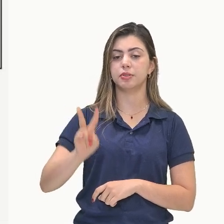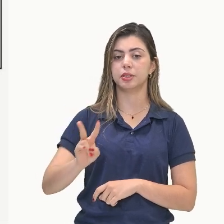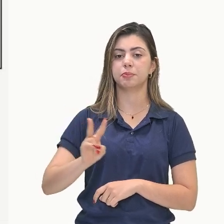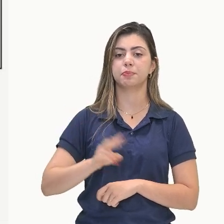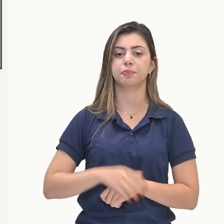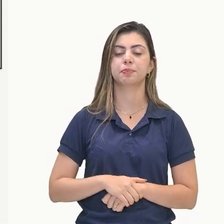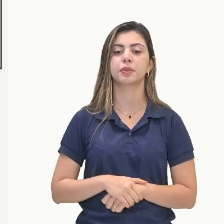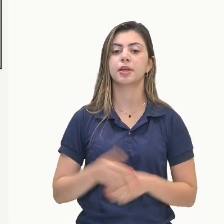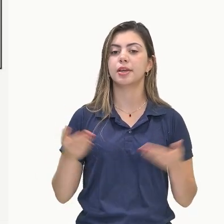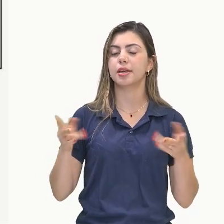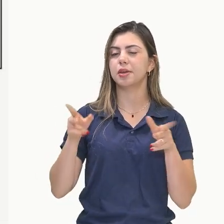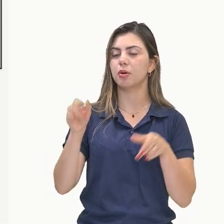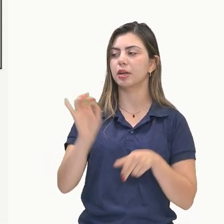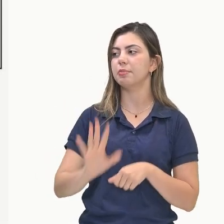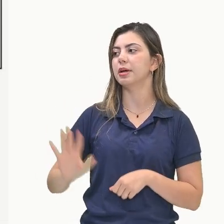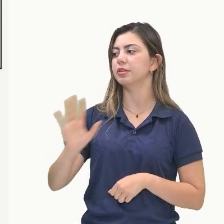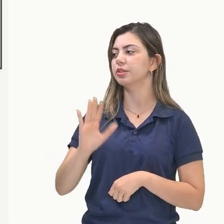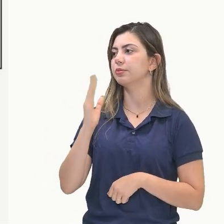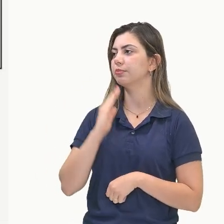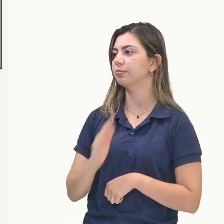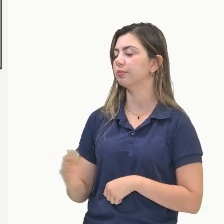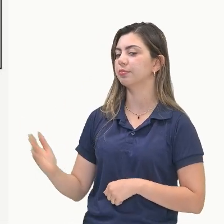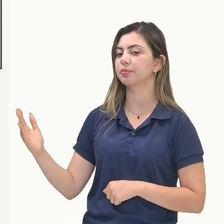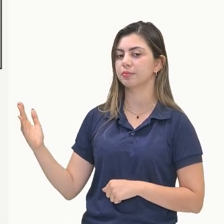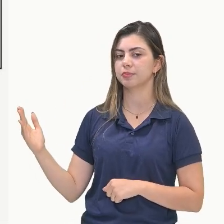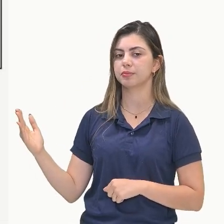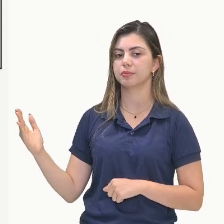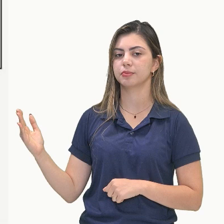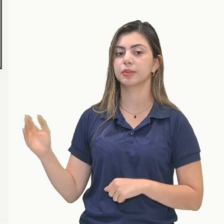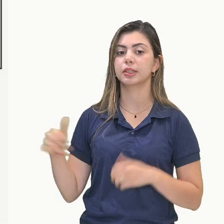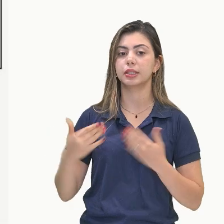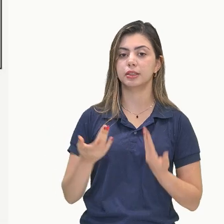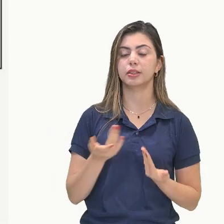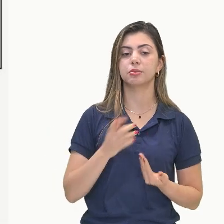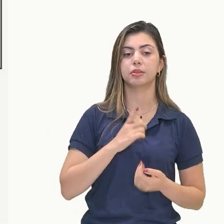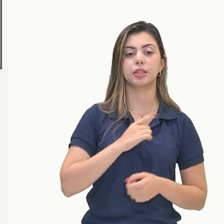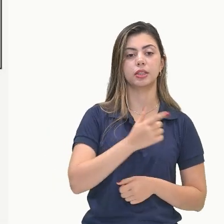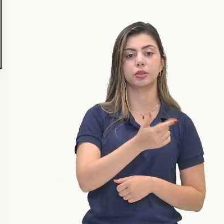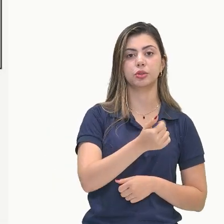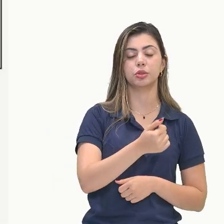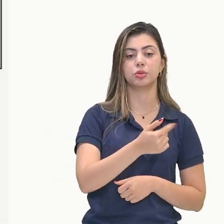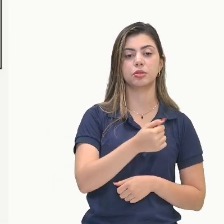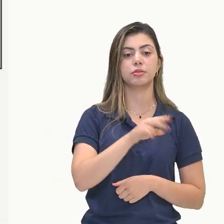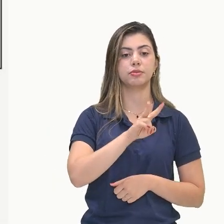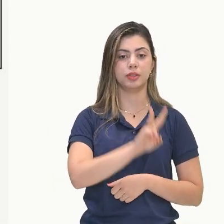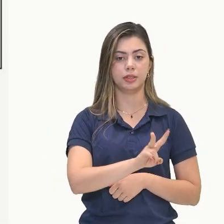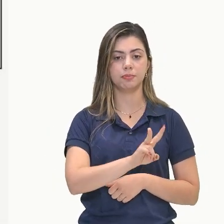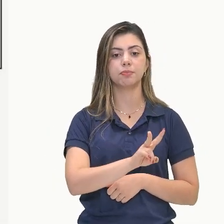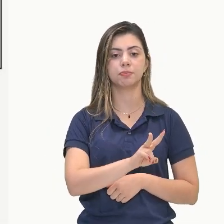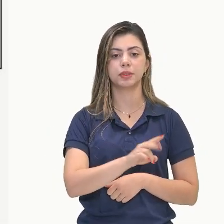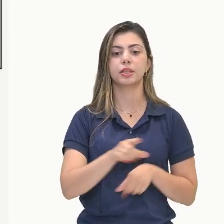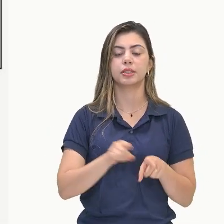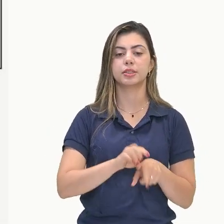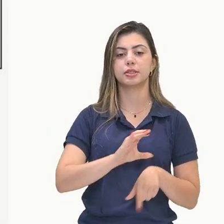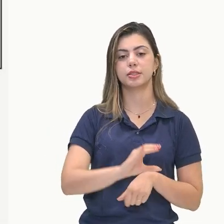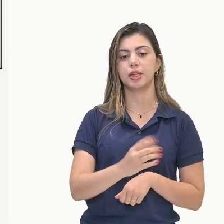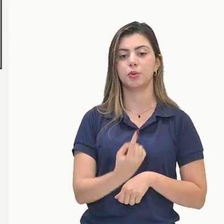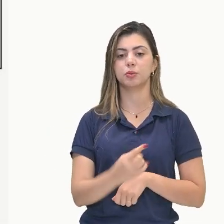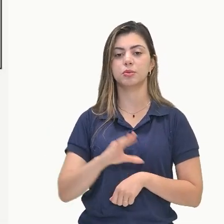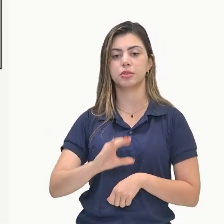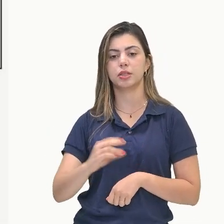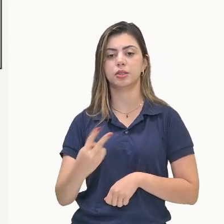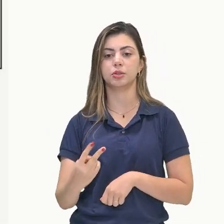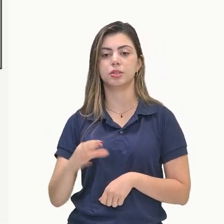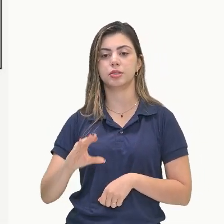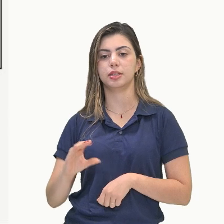como mostra a figura. Então eu tenho aqui uma diferença de potencial de 12 volts e tenho os capacitores C1, C2 e C3. C1,